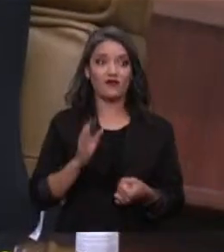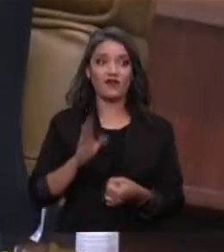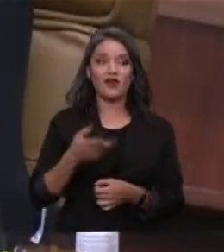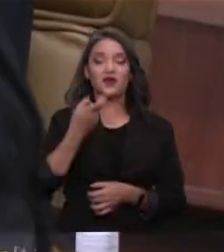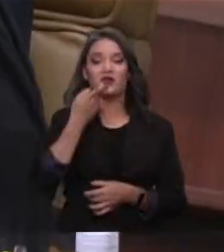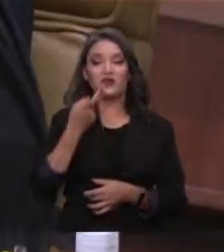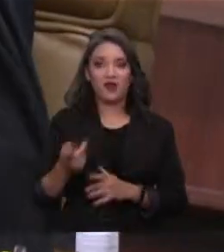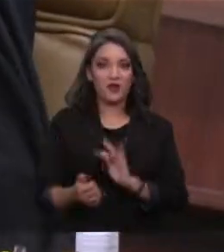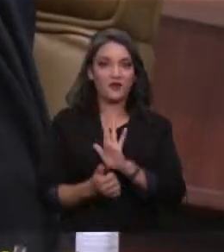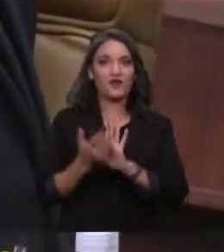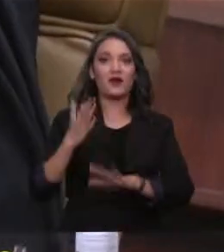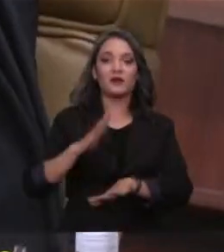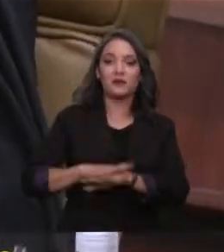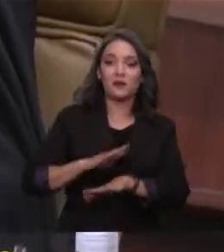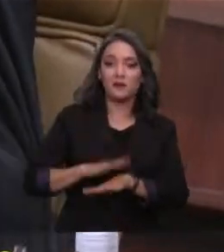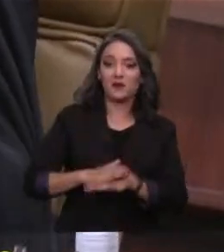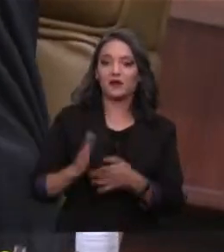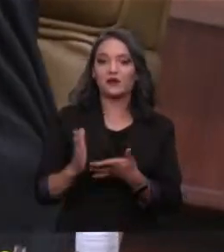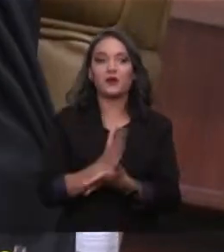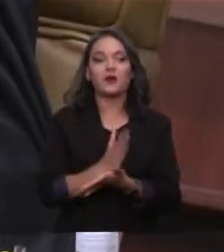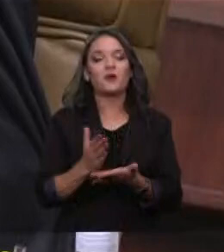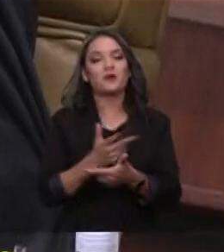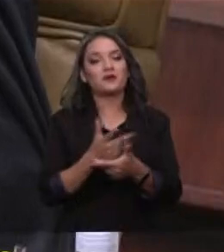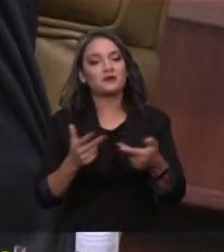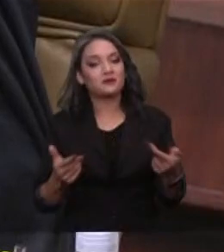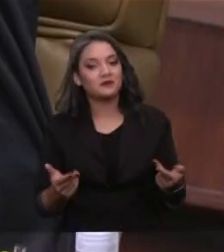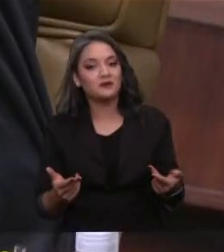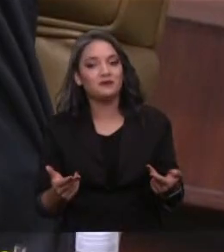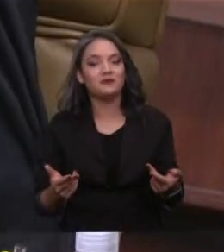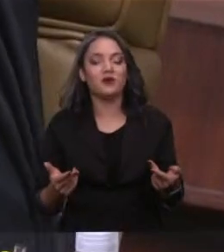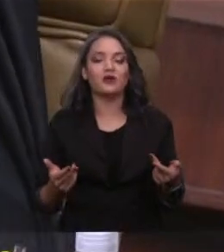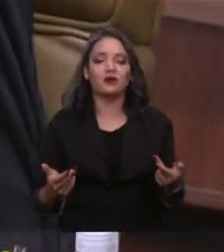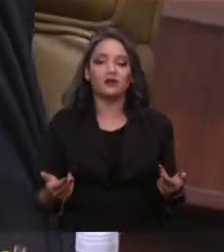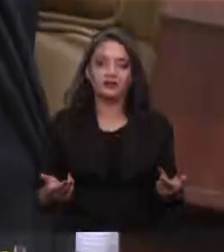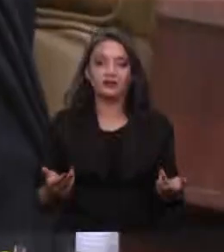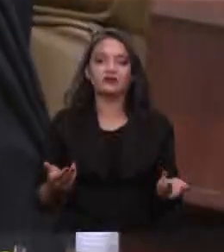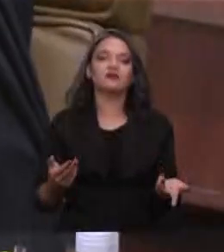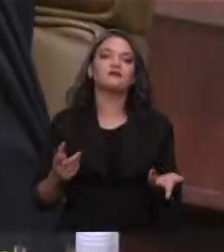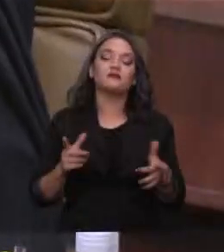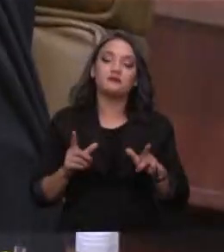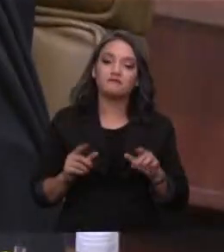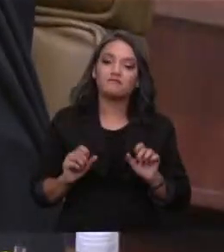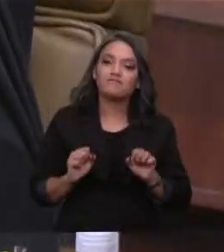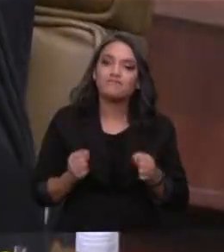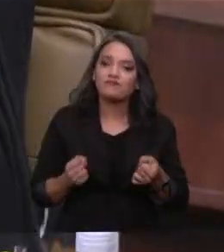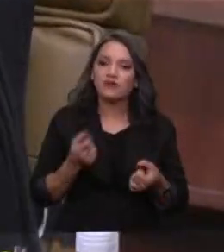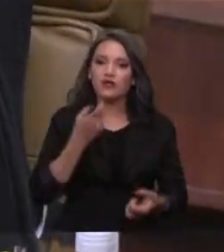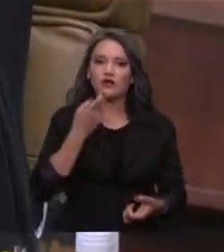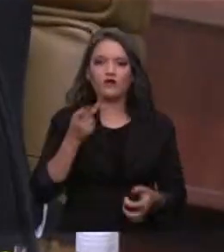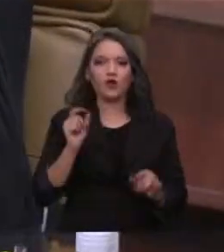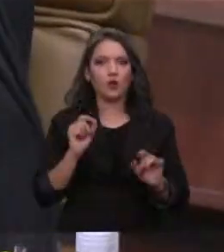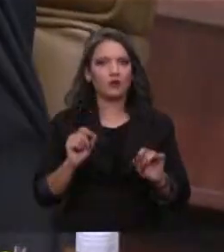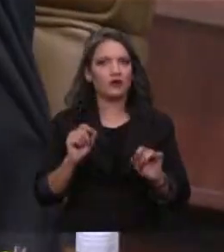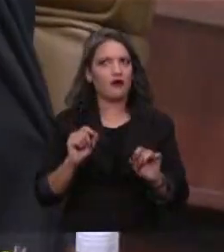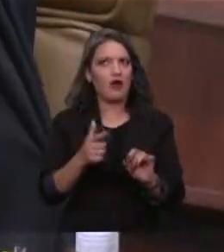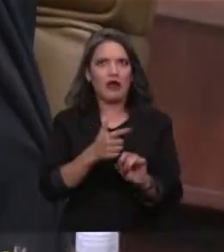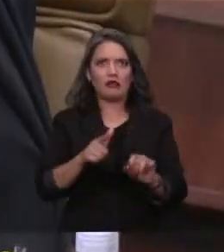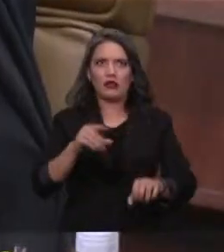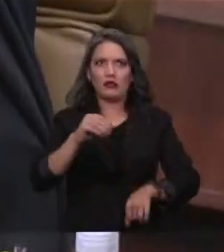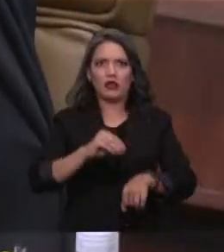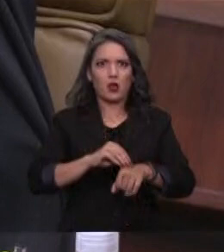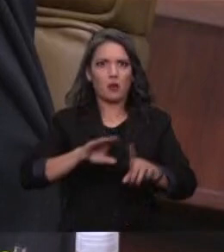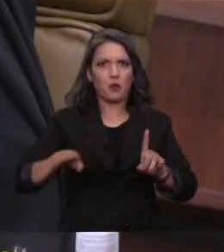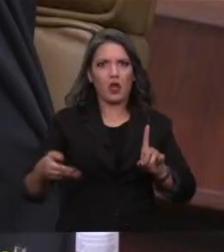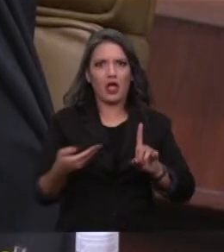e entendimentos e compreensões na visão da defesa que trariam uma exculpação do